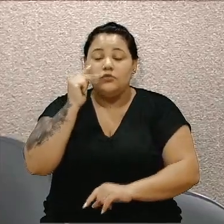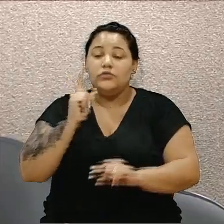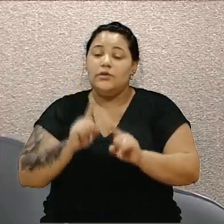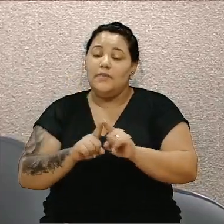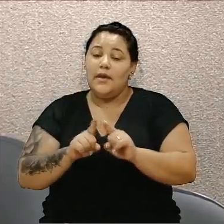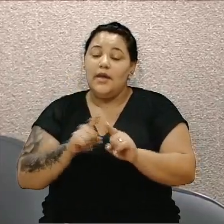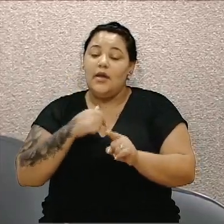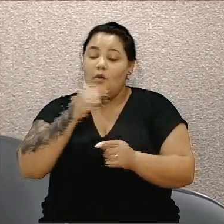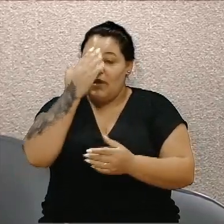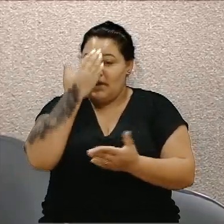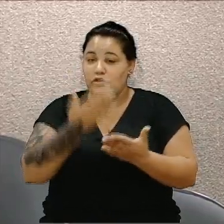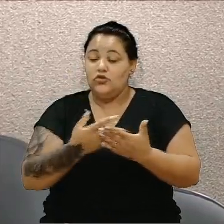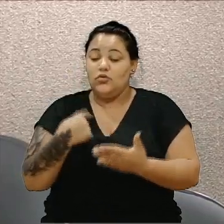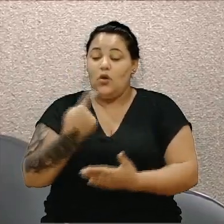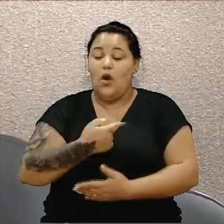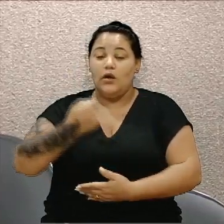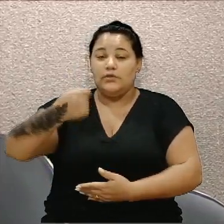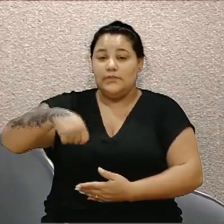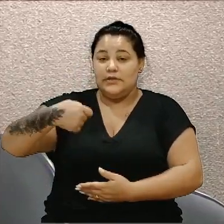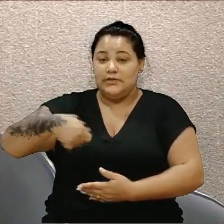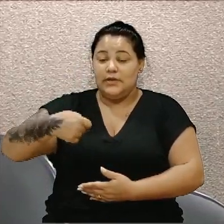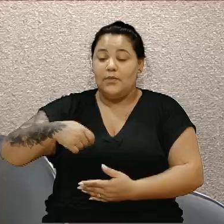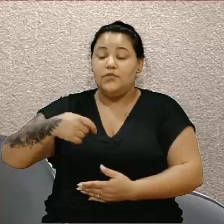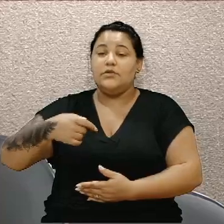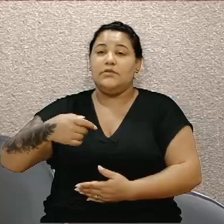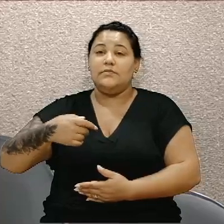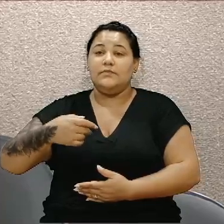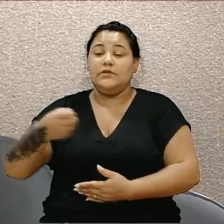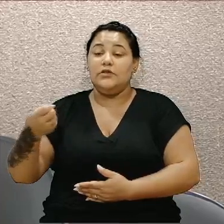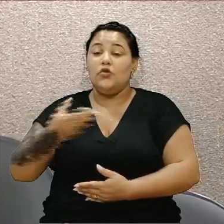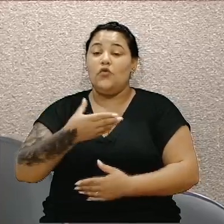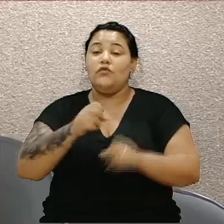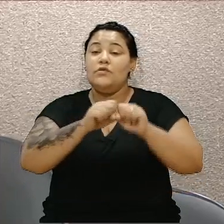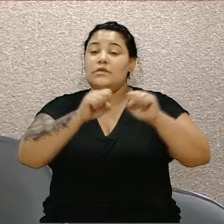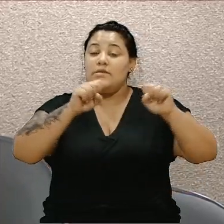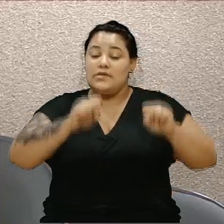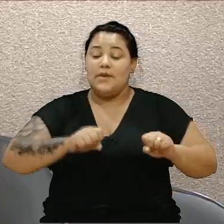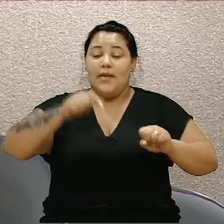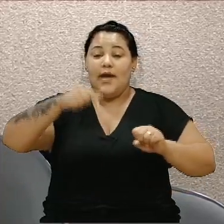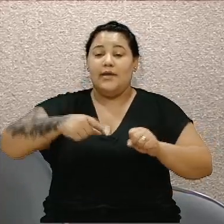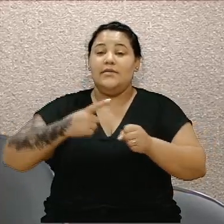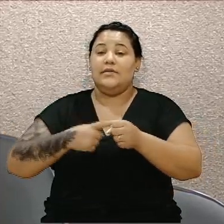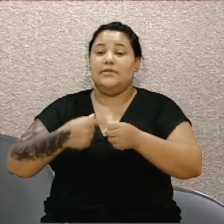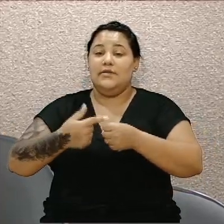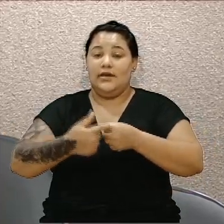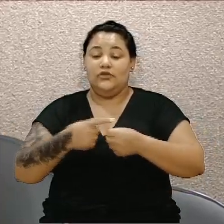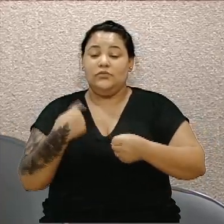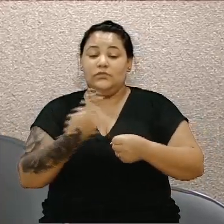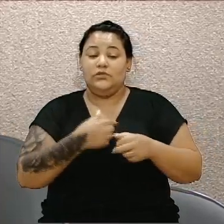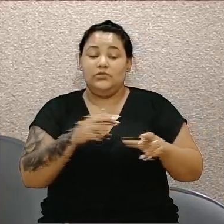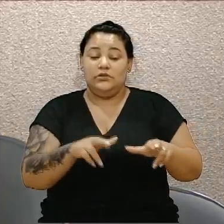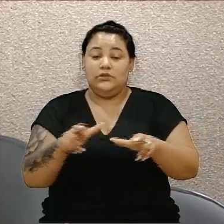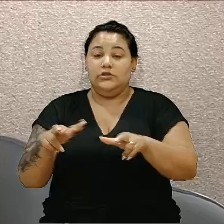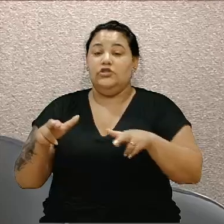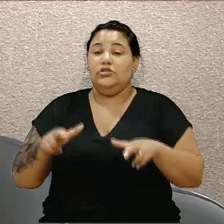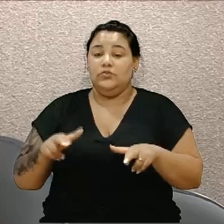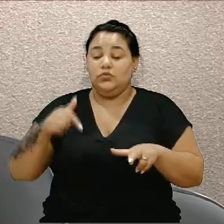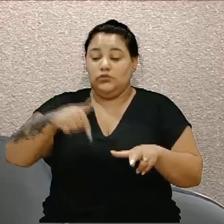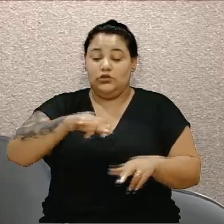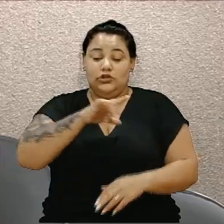temos que trazer esse modal para a nossa cidade, para a nossa região. Nós temos